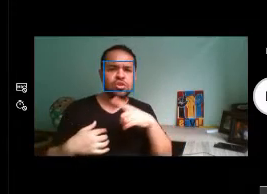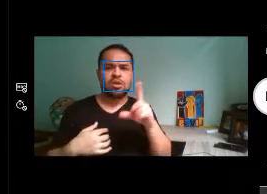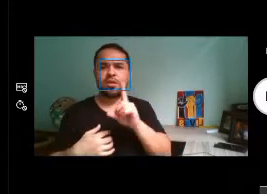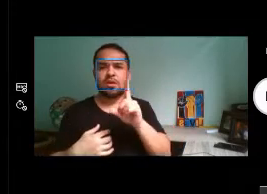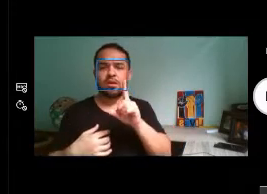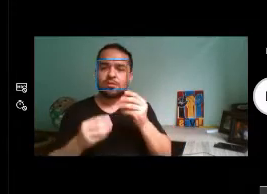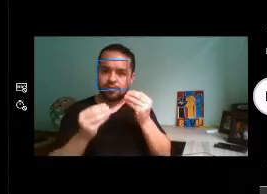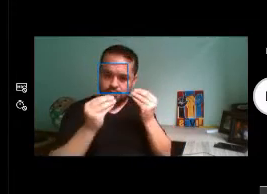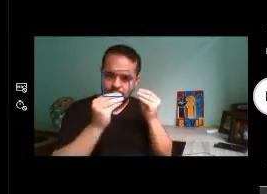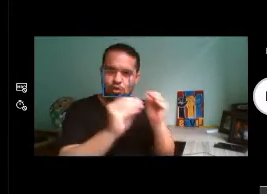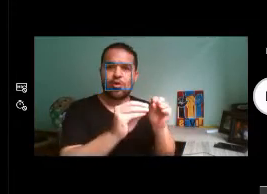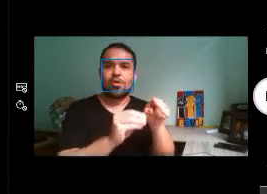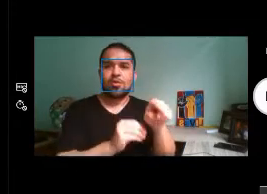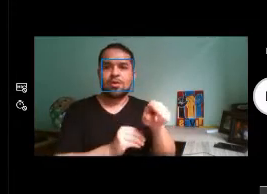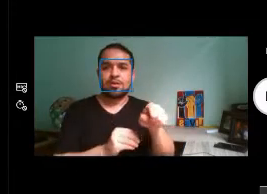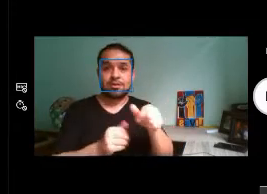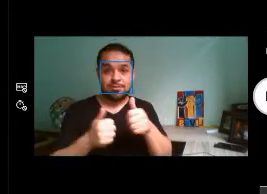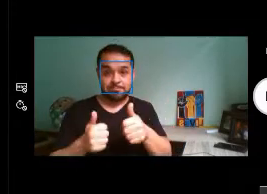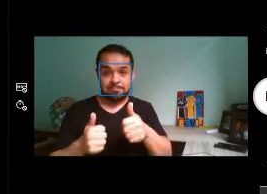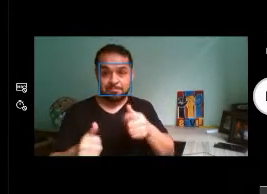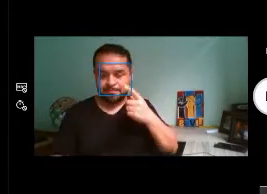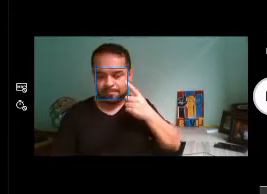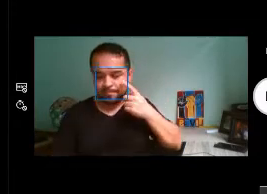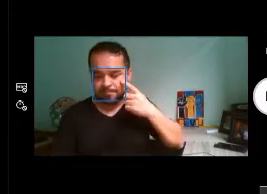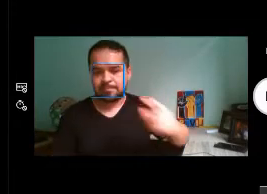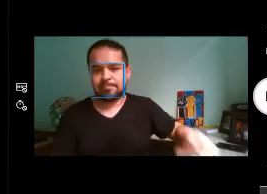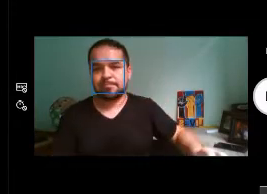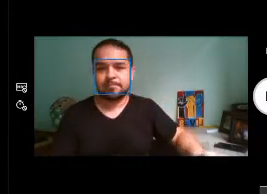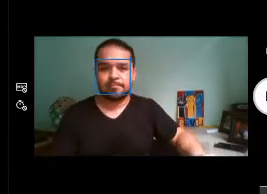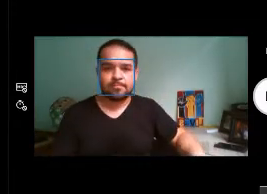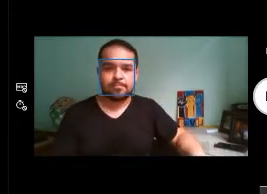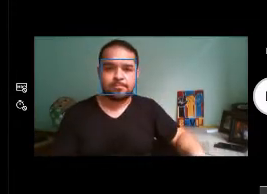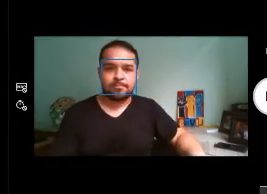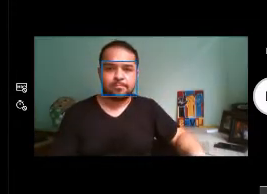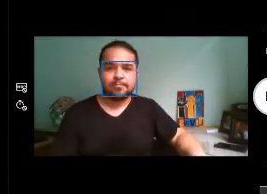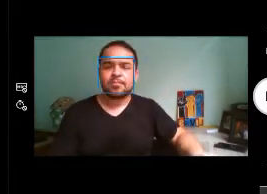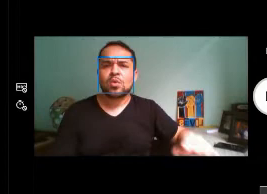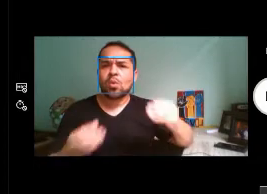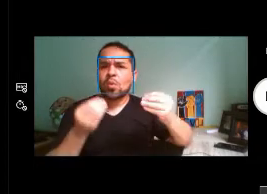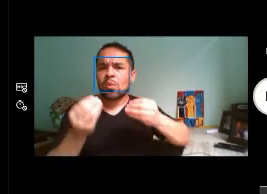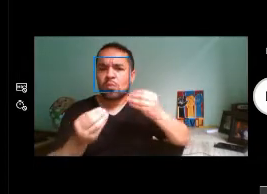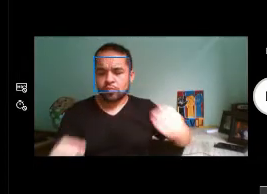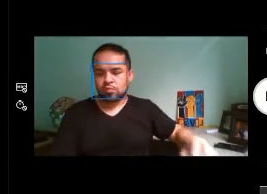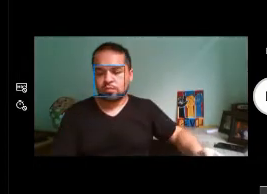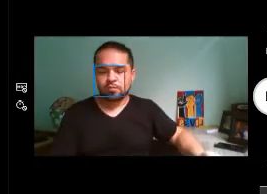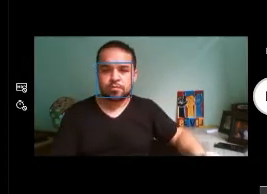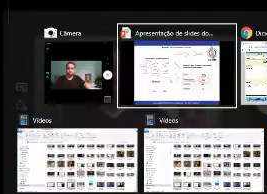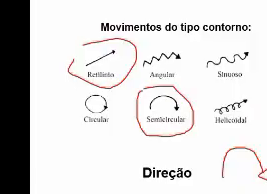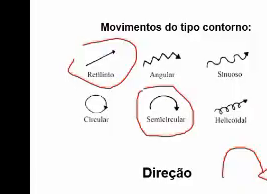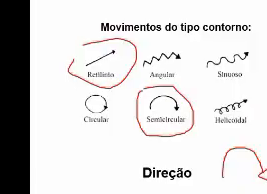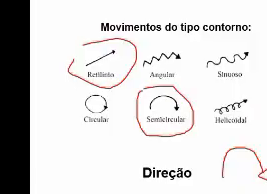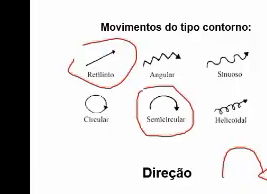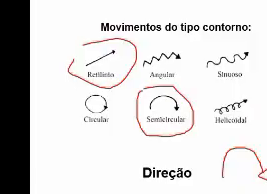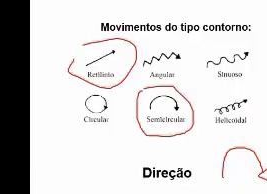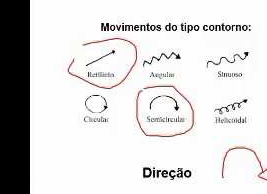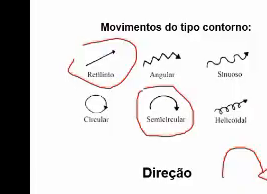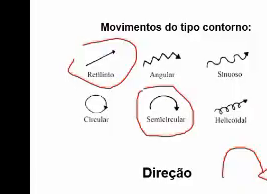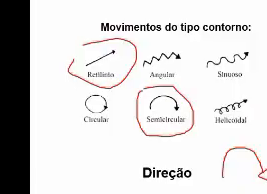lá no site, se tem o movimento da expressão do rosto, se tem do corpo, e aí você vai colocar, ok?